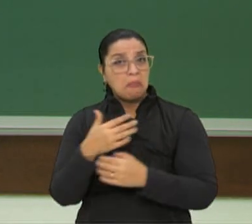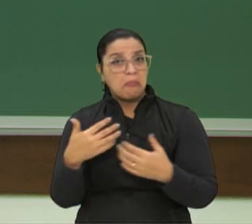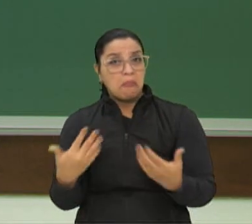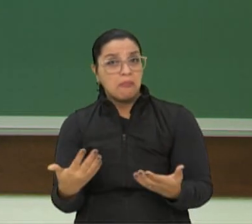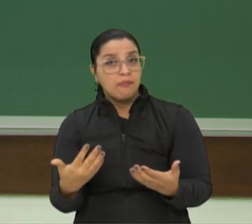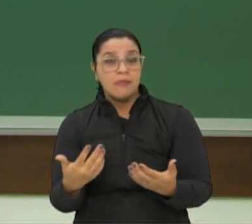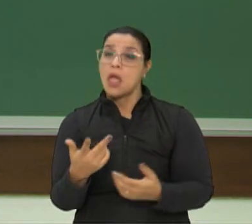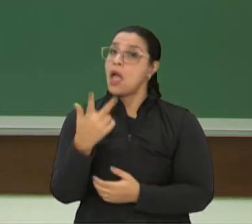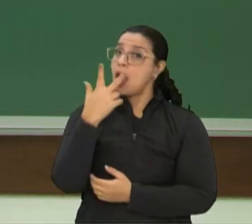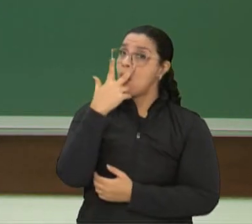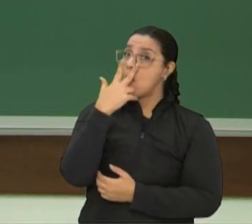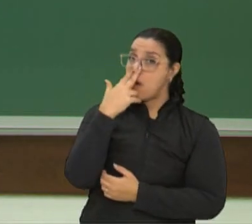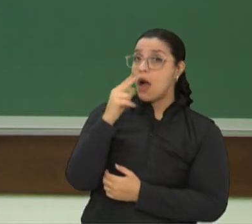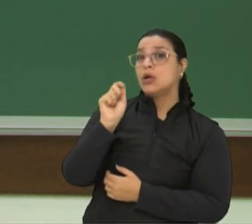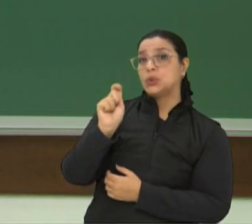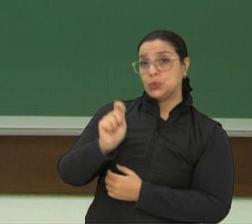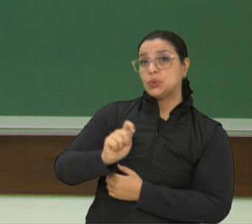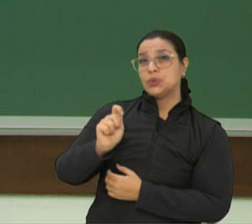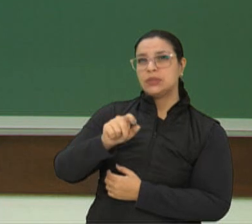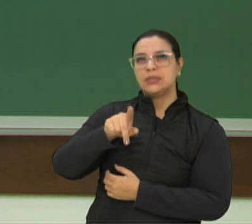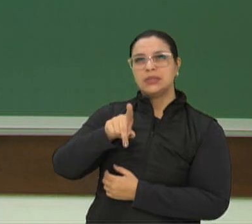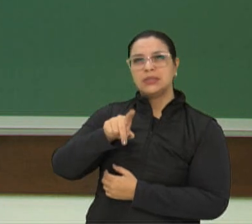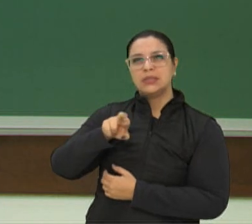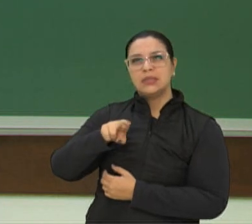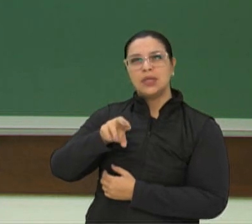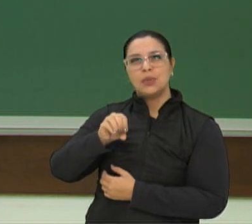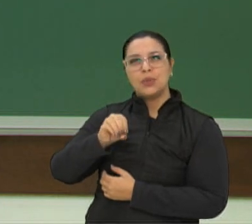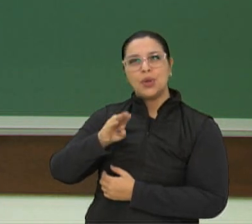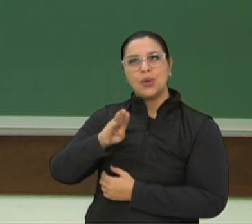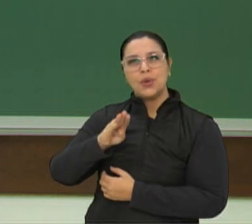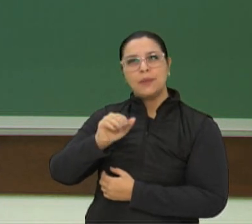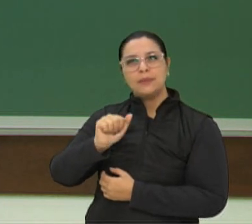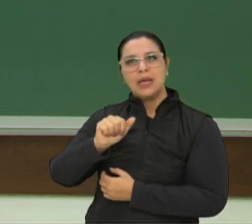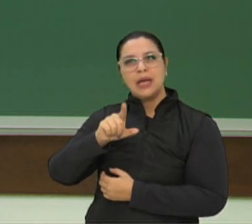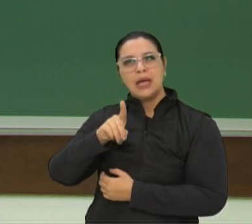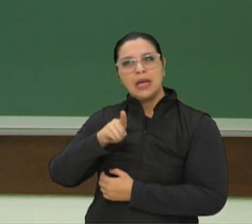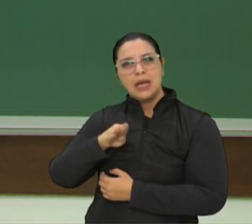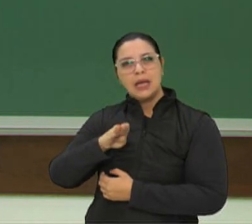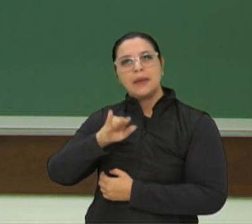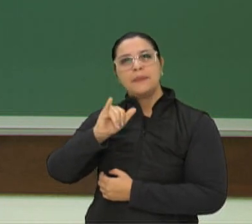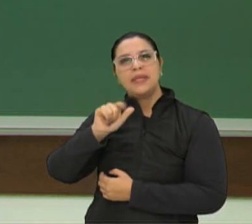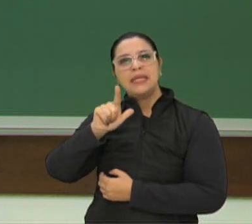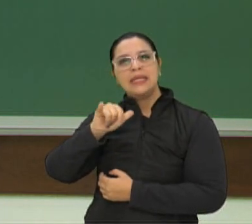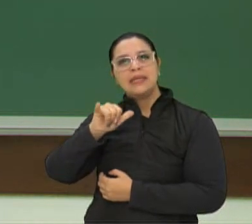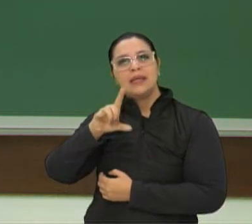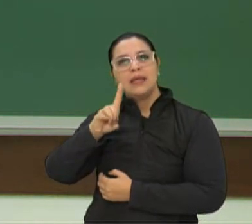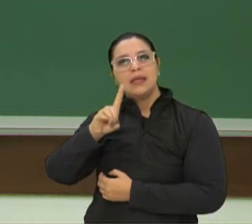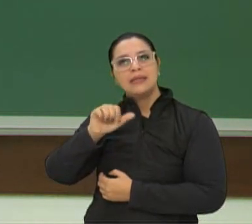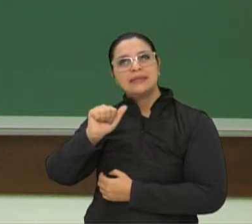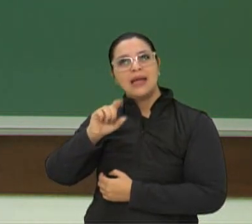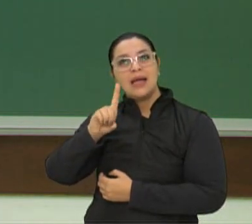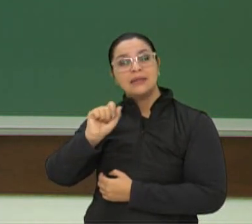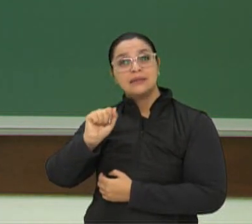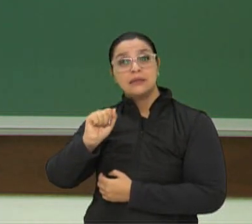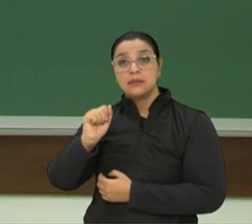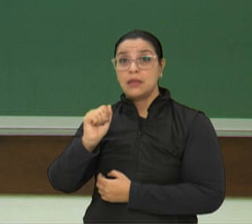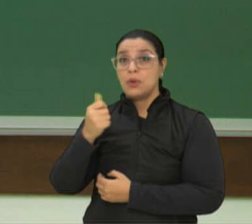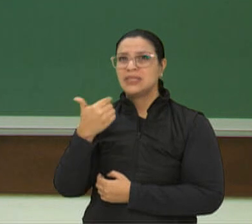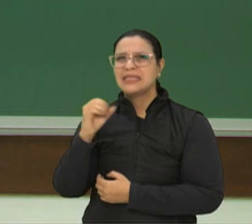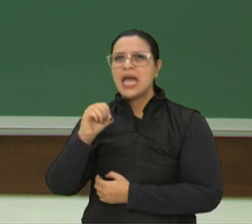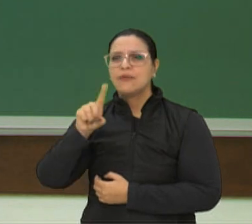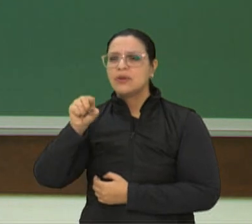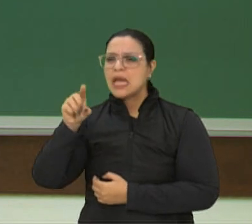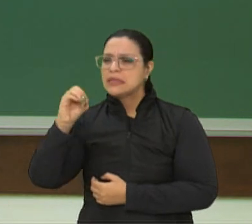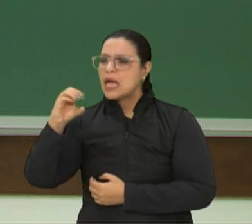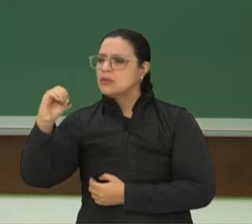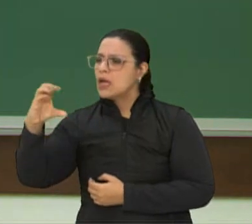uma probabilidade. Há algum 0,00% aí de que o Sol não nasça, de